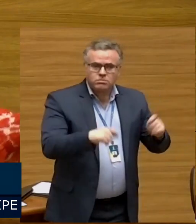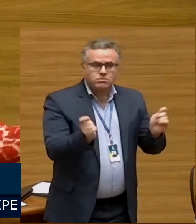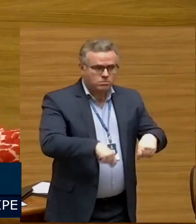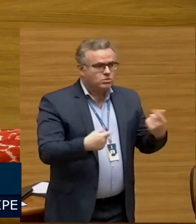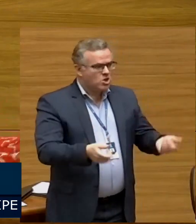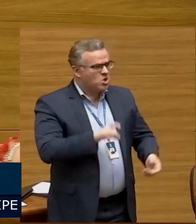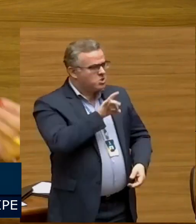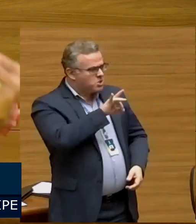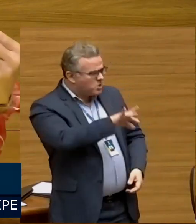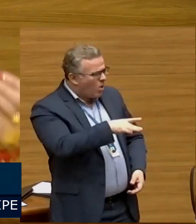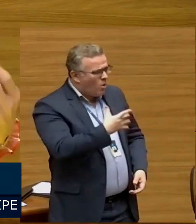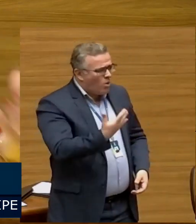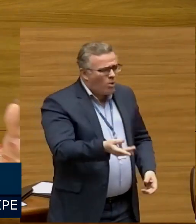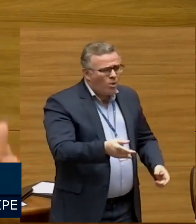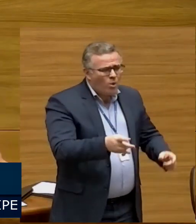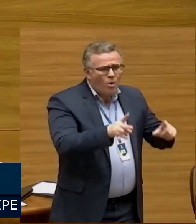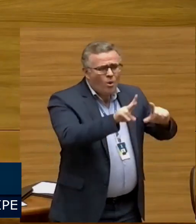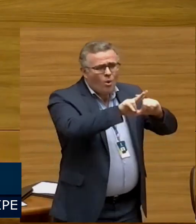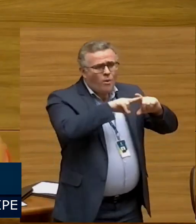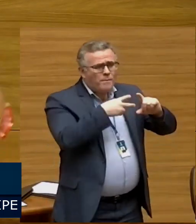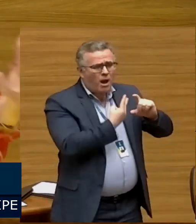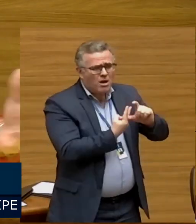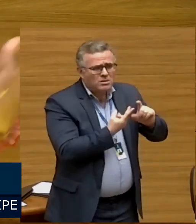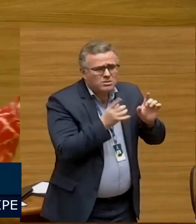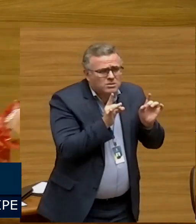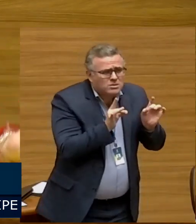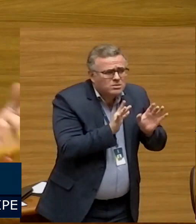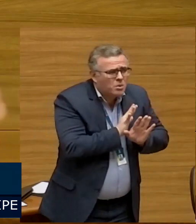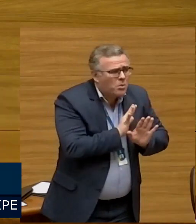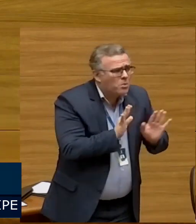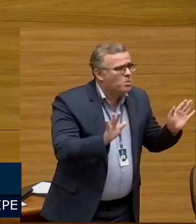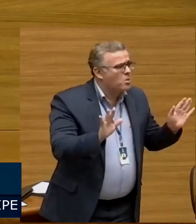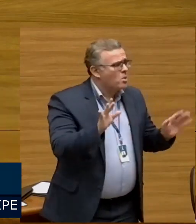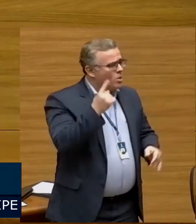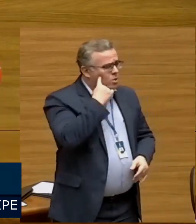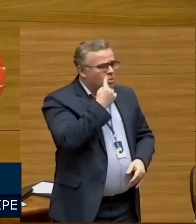o IPAESE, né, tem, né, quadro, pode,